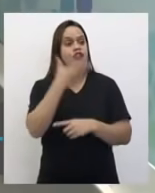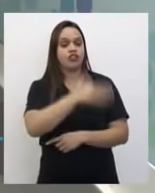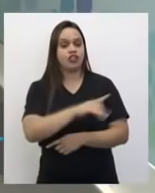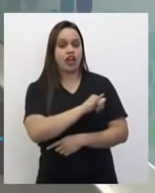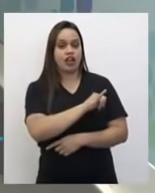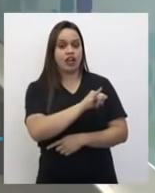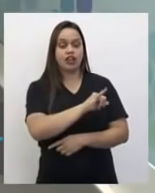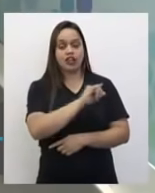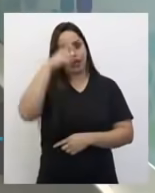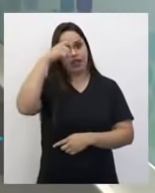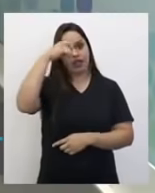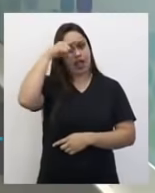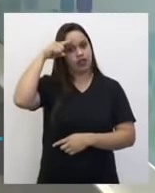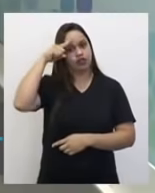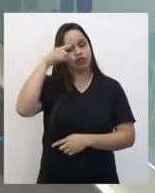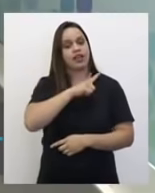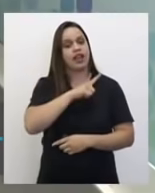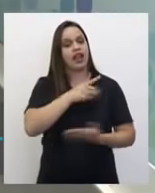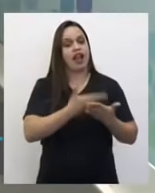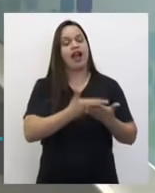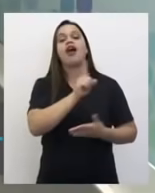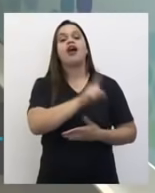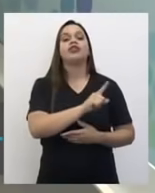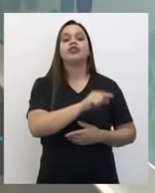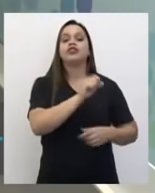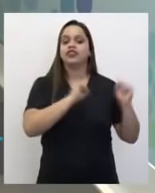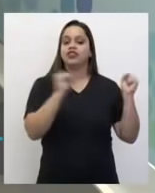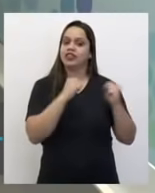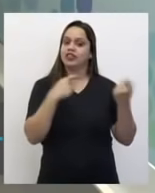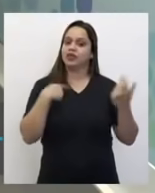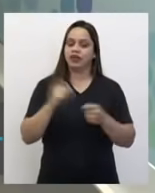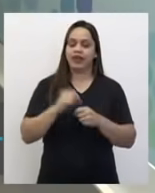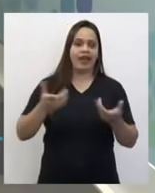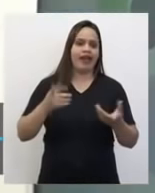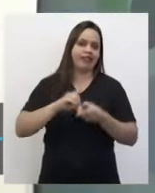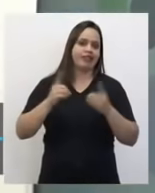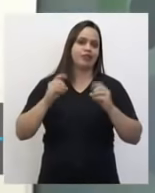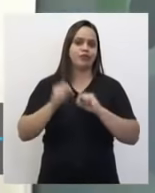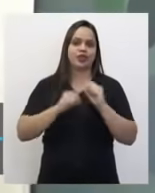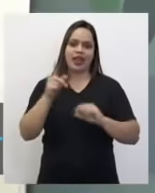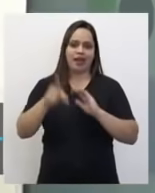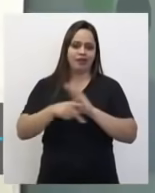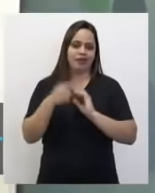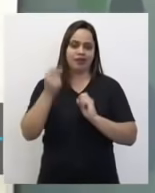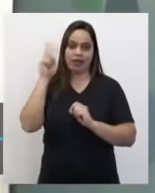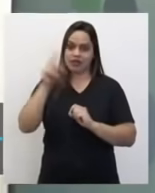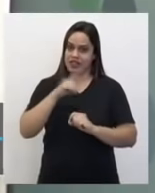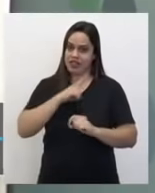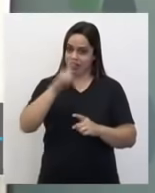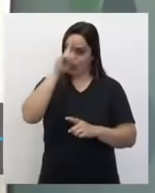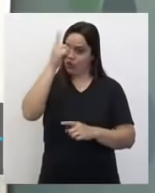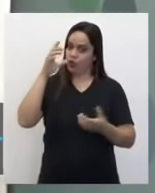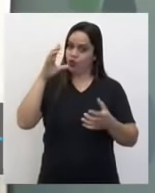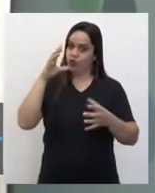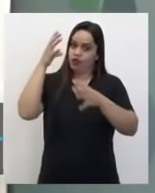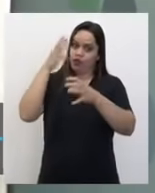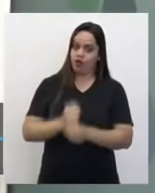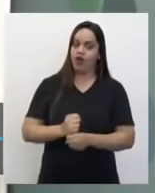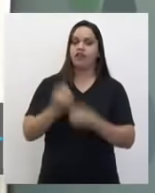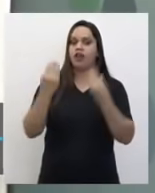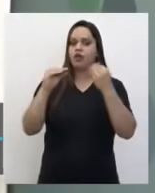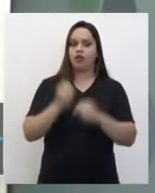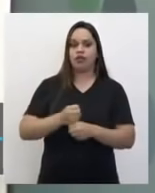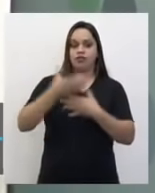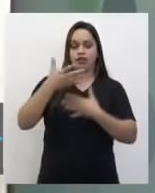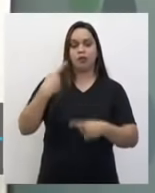a gente é didática para dar aula sobre sociedade, tá? Sucesso. Mas qualquer dúvida que vocês tiverem nos cálculos, por favor, vão colocando no